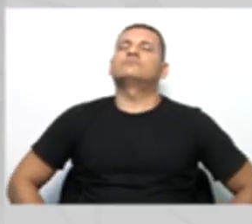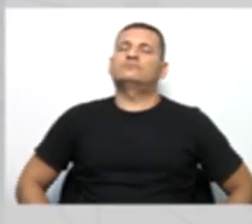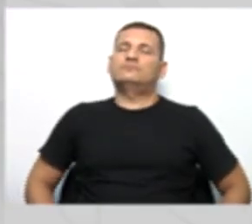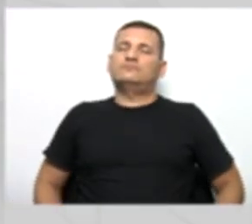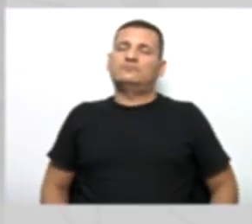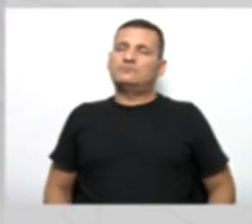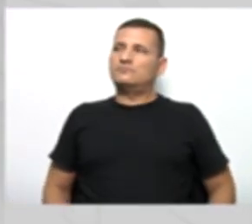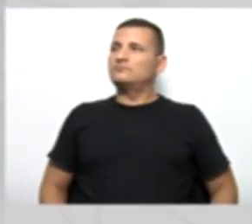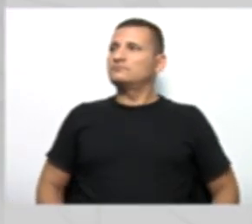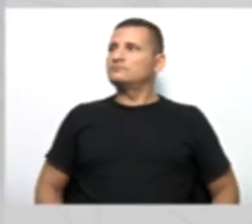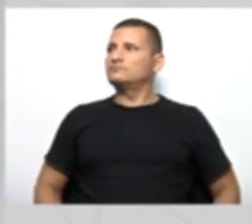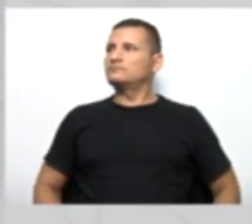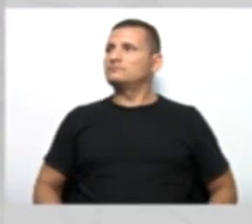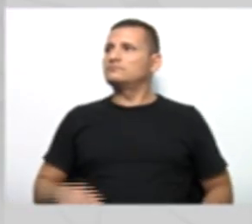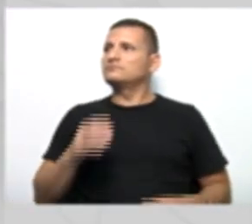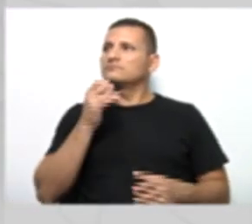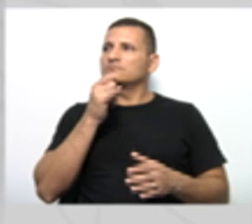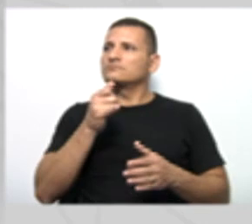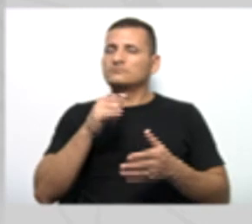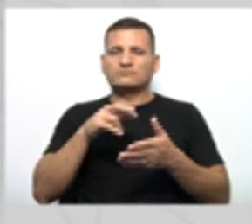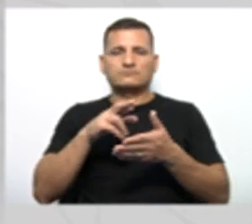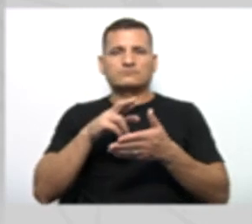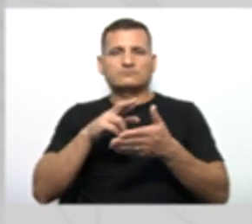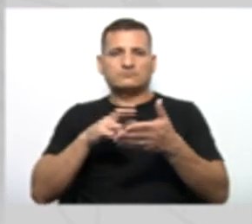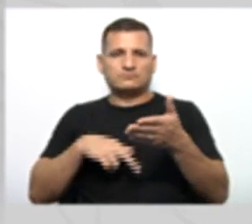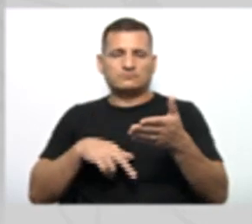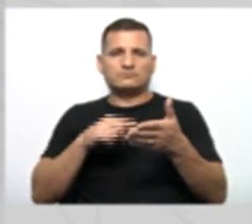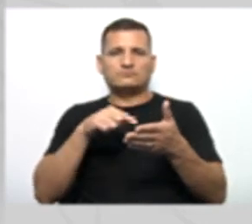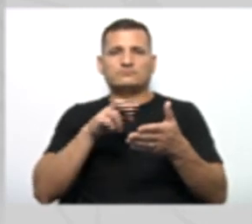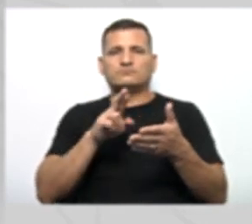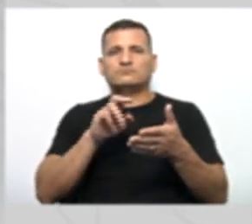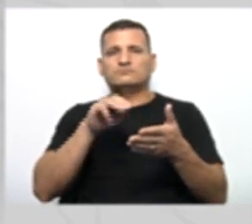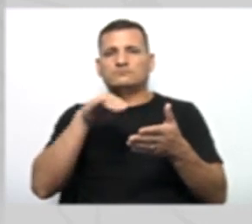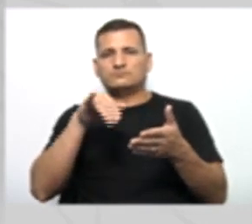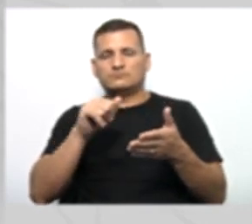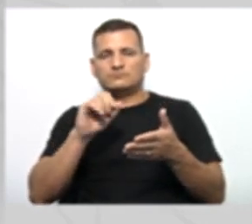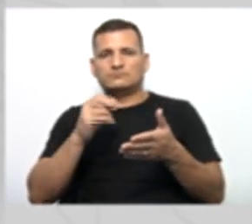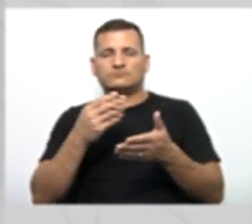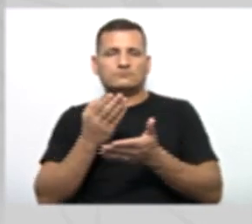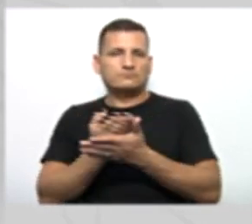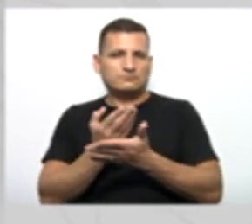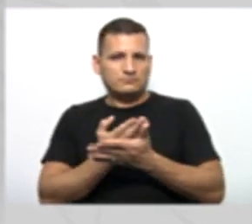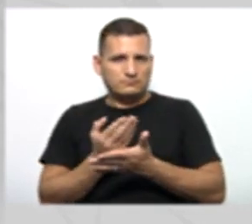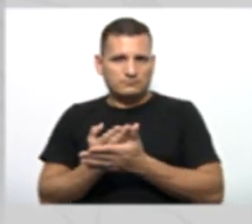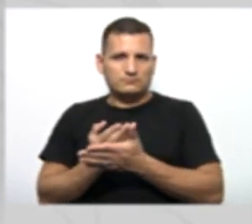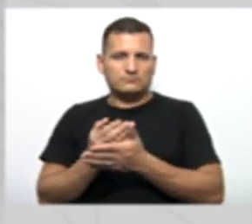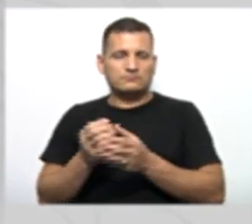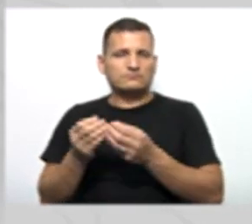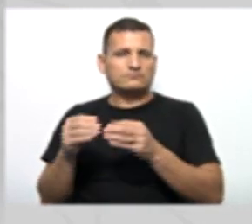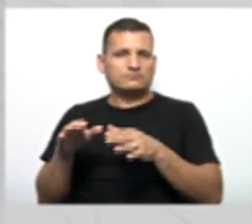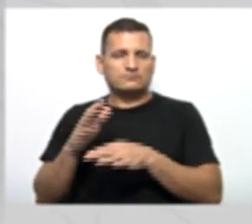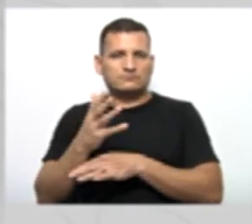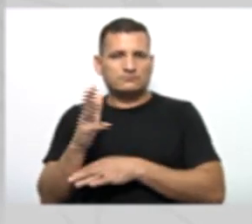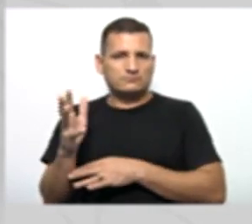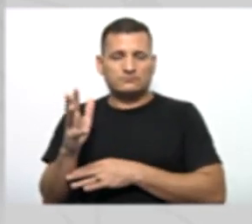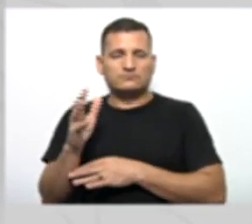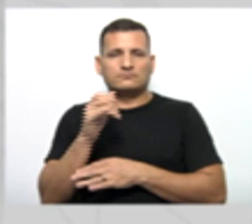Se esse relatório e esse estudo de impactos ambientais for aprovado, se esses